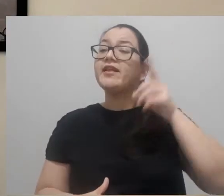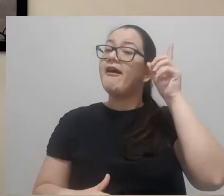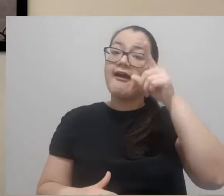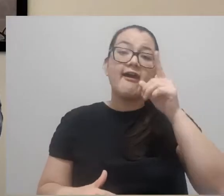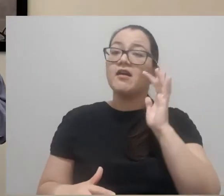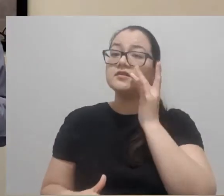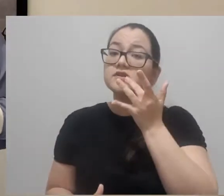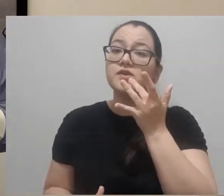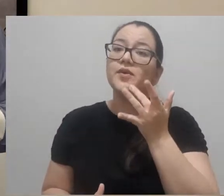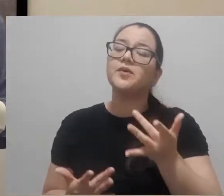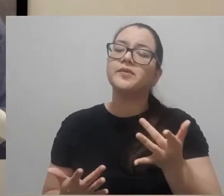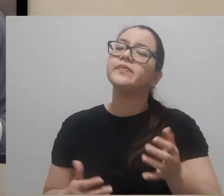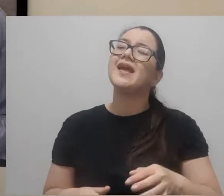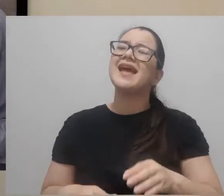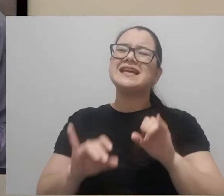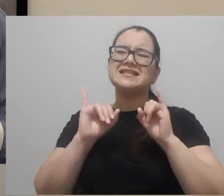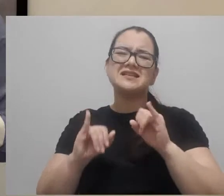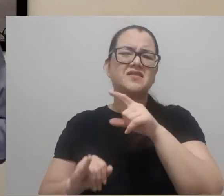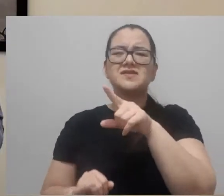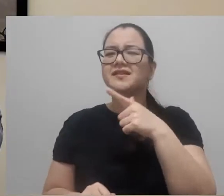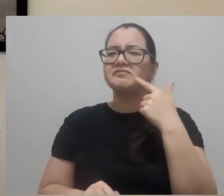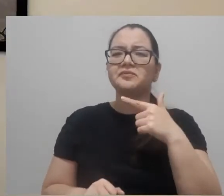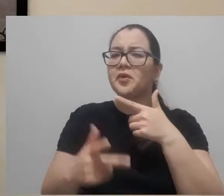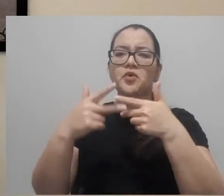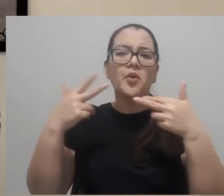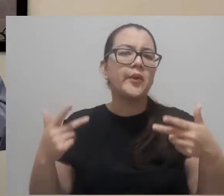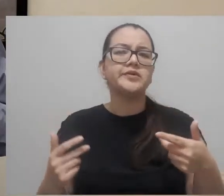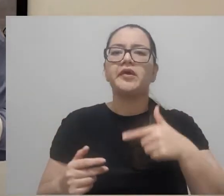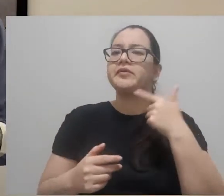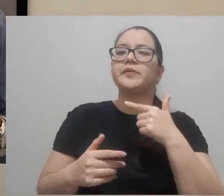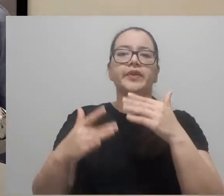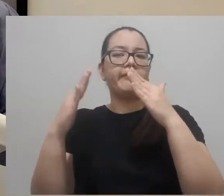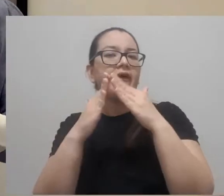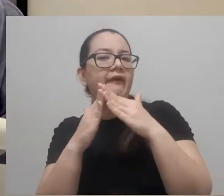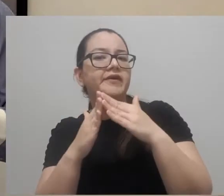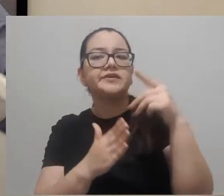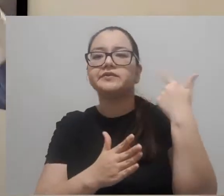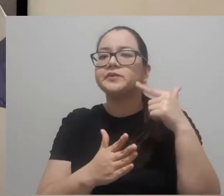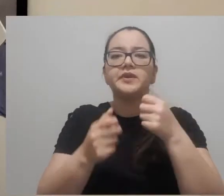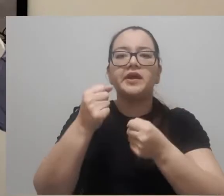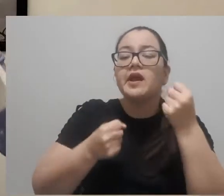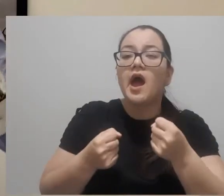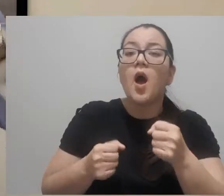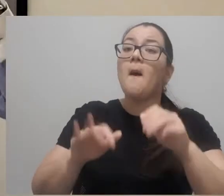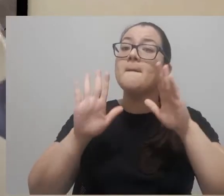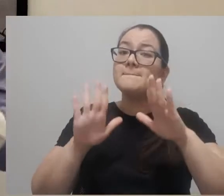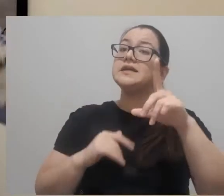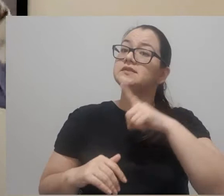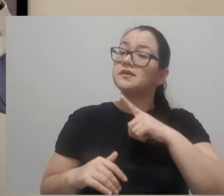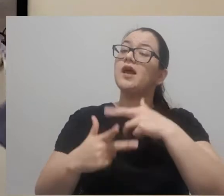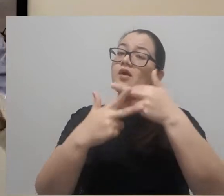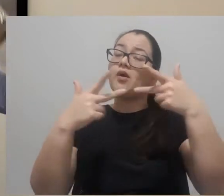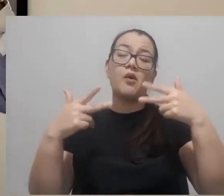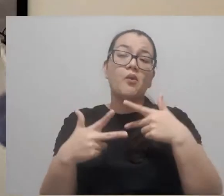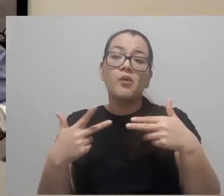você não tenha tesouros materiais, bens materiais, riquezas materiais, mas você,